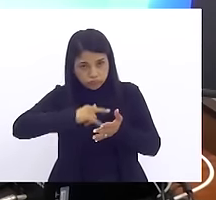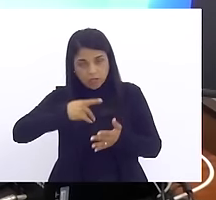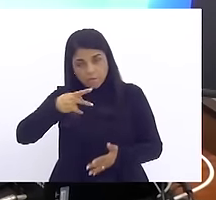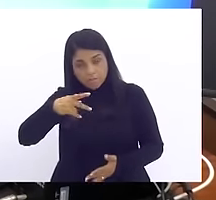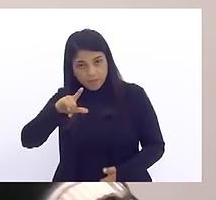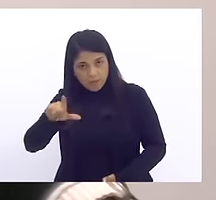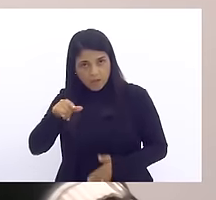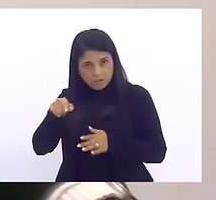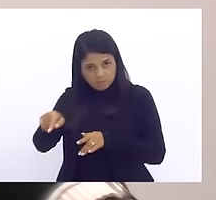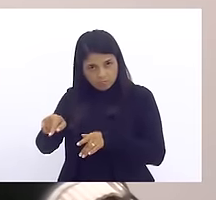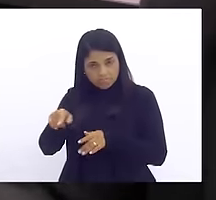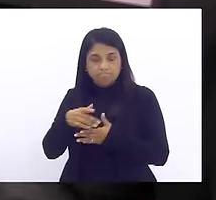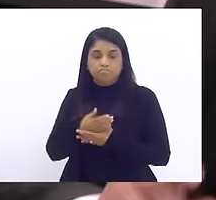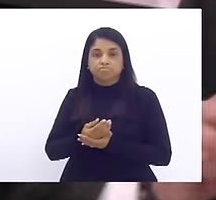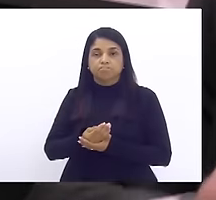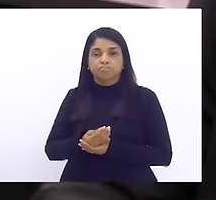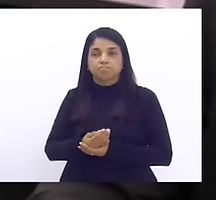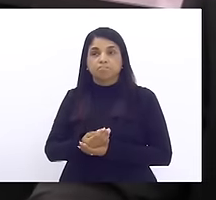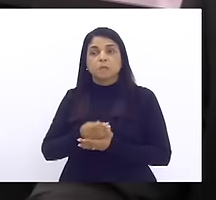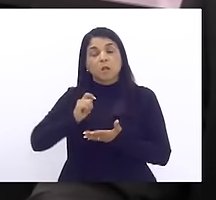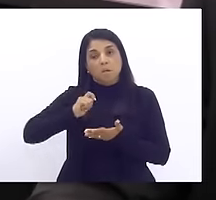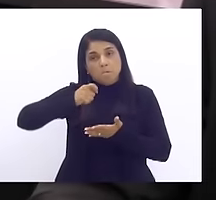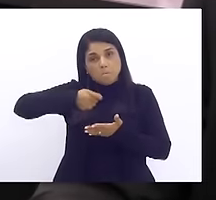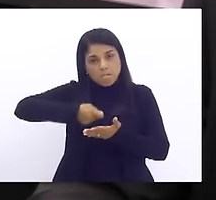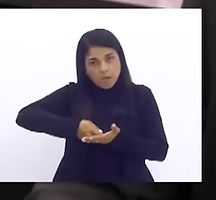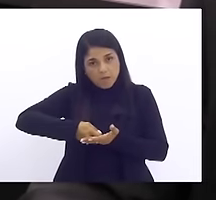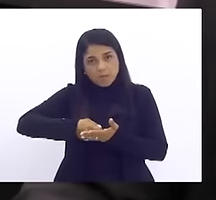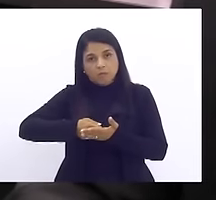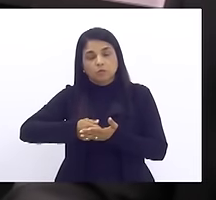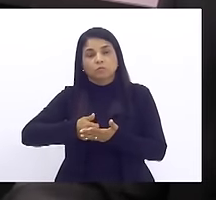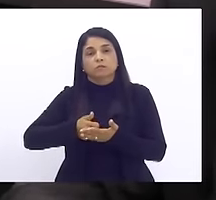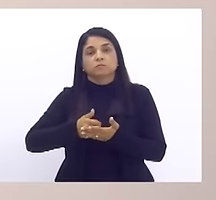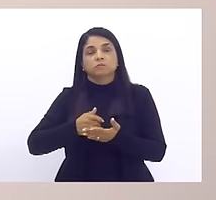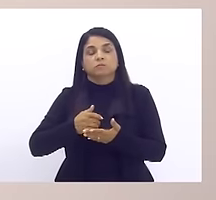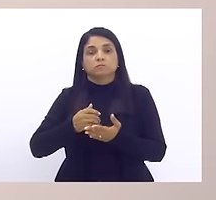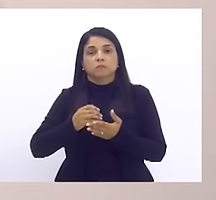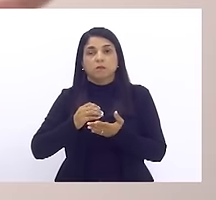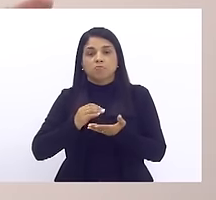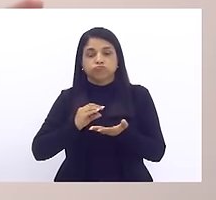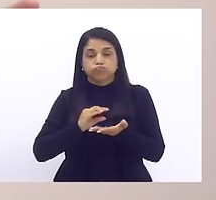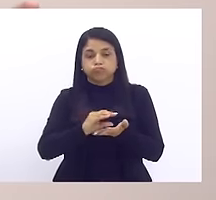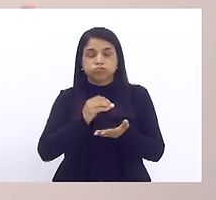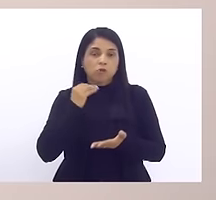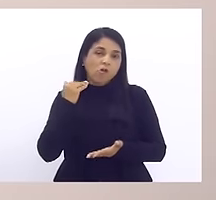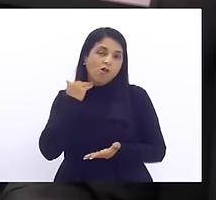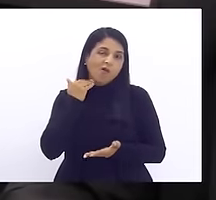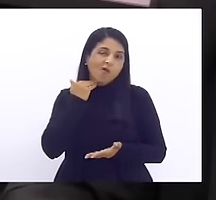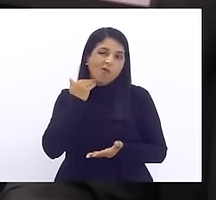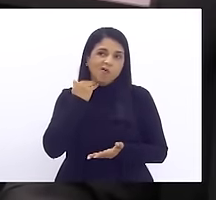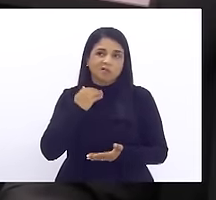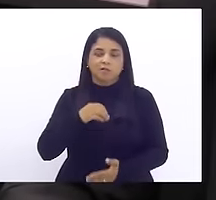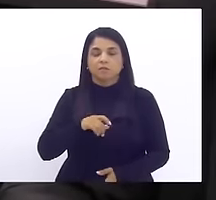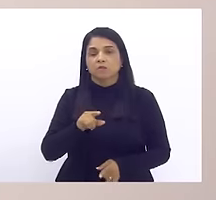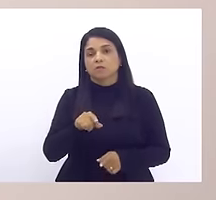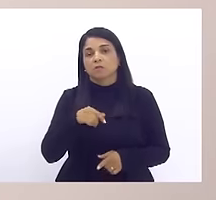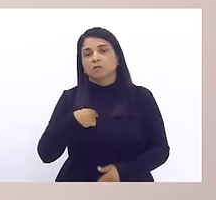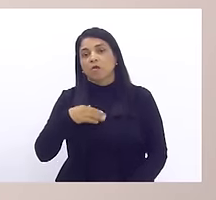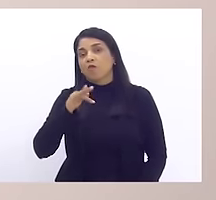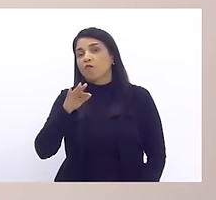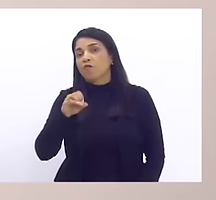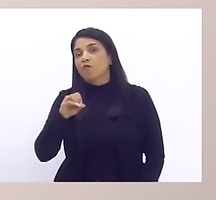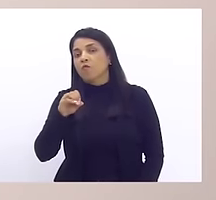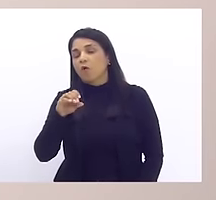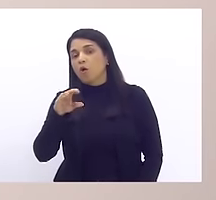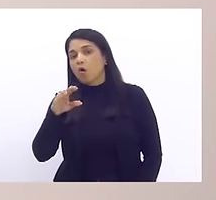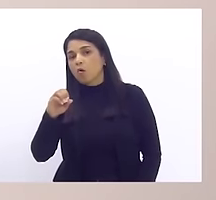a própria pele para a própria pele os pagamentos são feitos na conta da foco o senhor tá prestando serviço Há quanto tempo para a pele oito meses então por favor Presidente